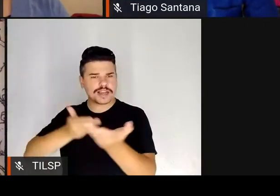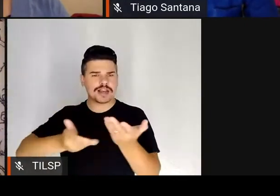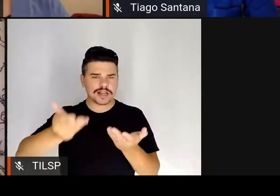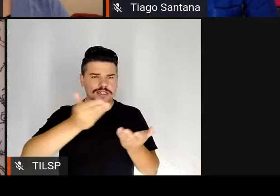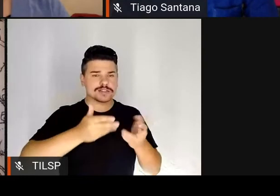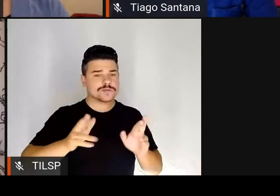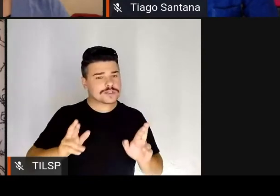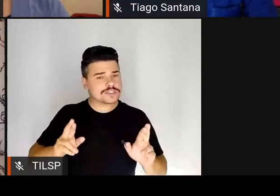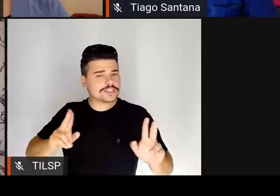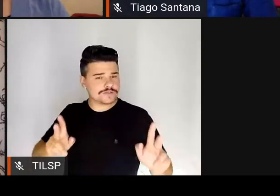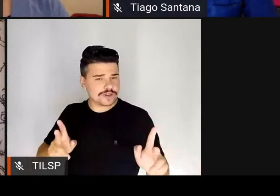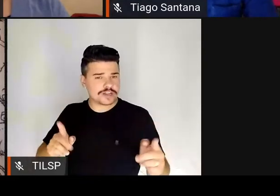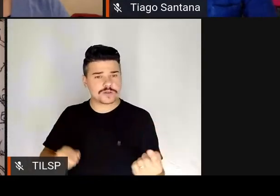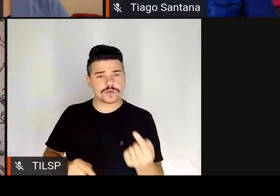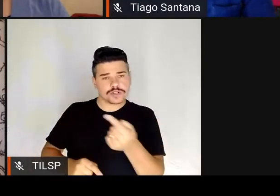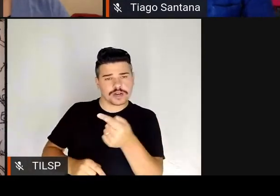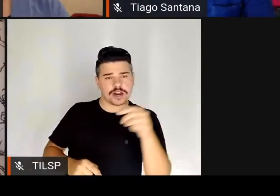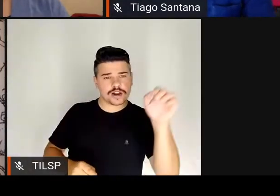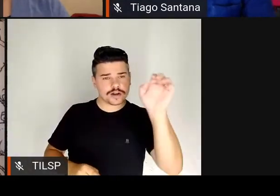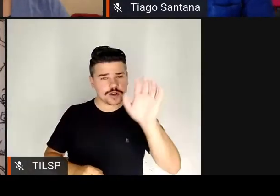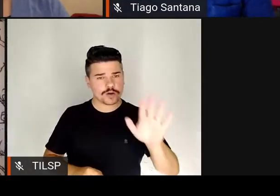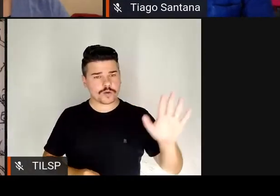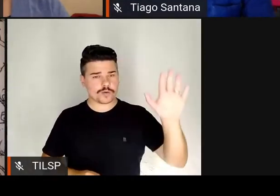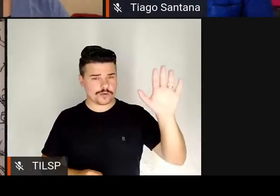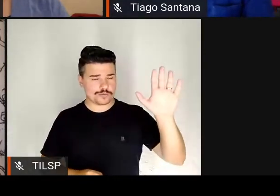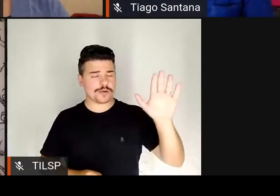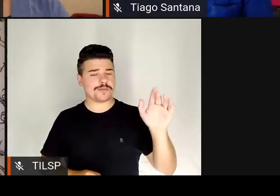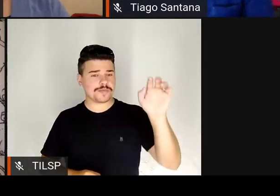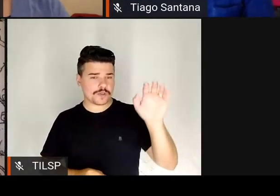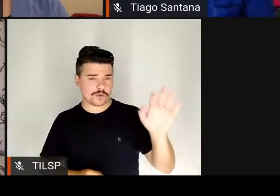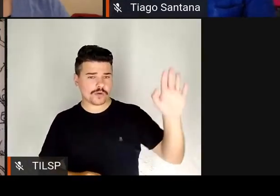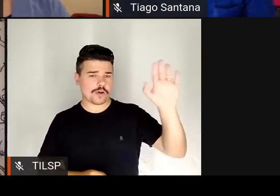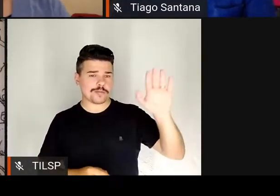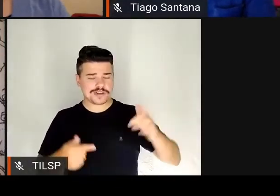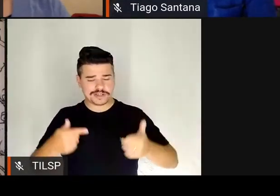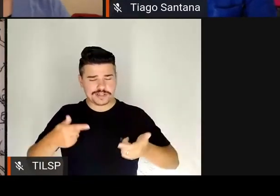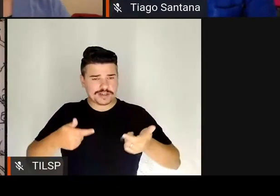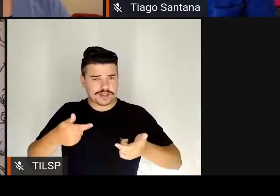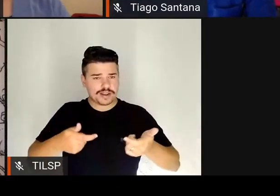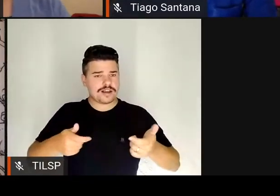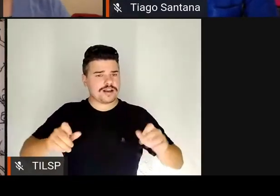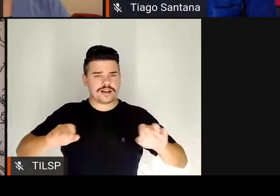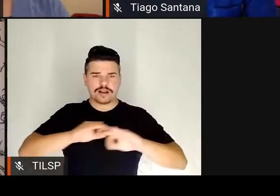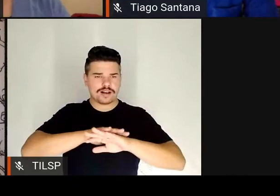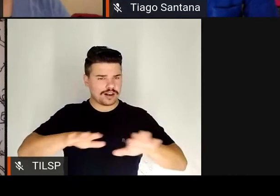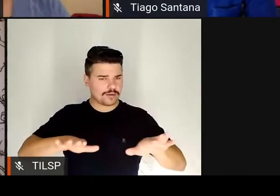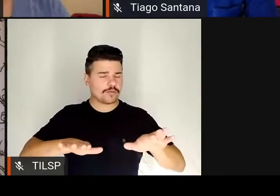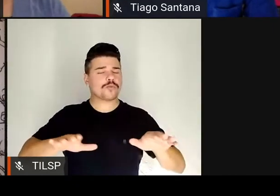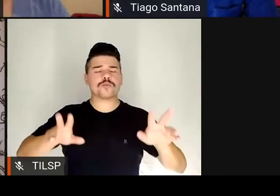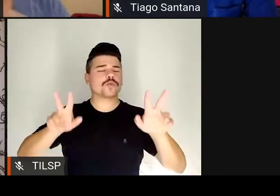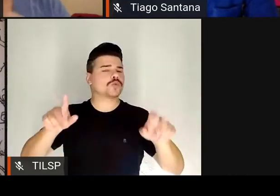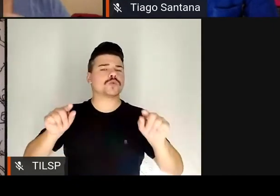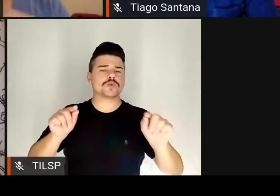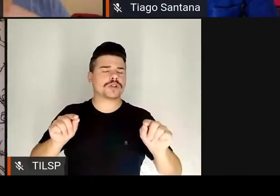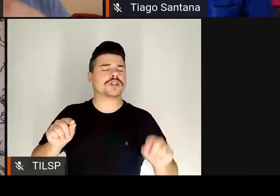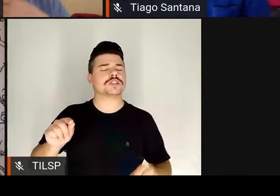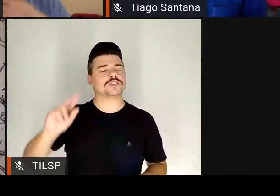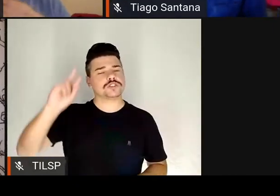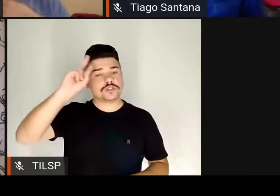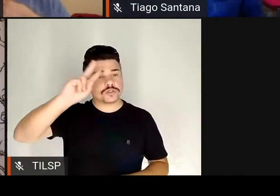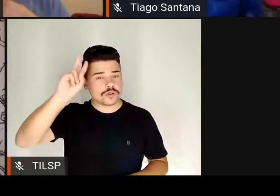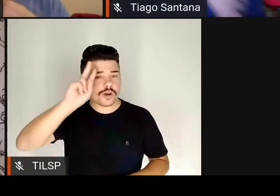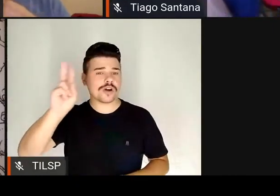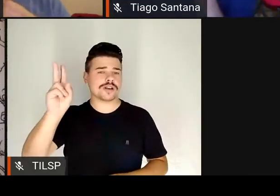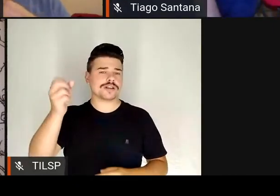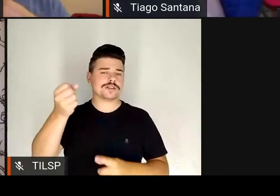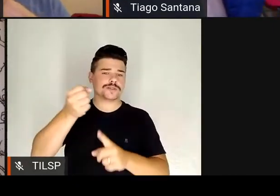relação da Europa, né? Quer dizer, mesmo num pós-guerra, né? Quer dizer, por razões históricas da sociedade, como ela